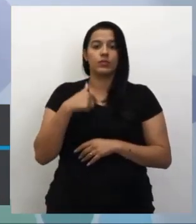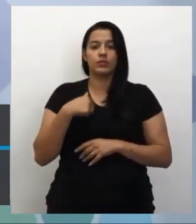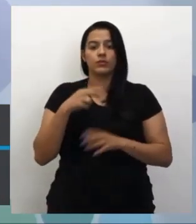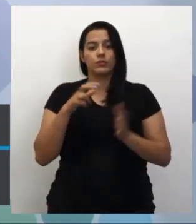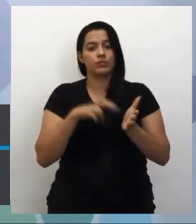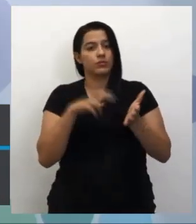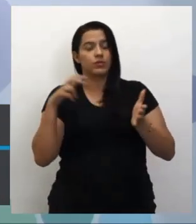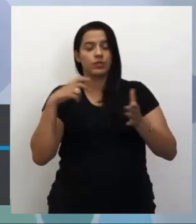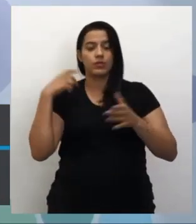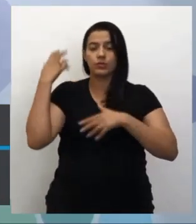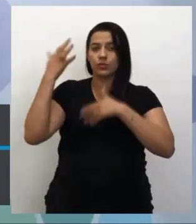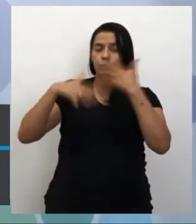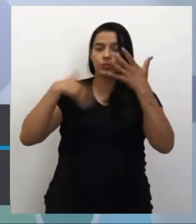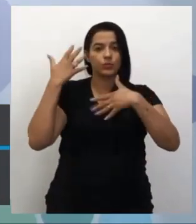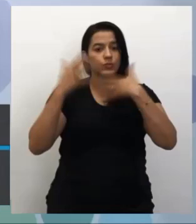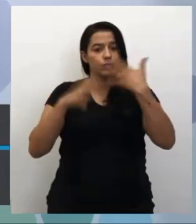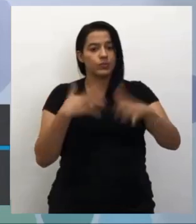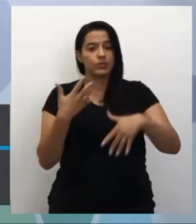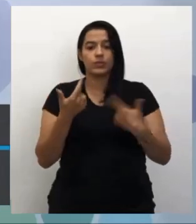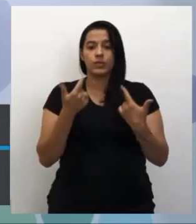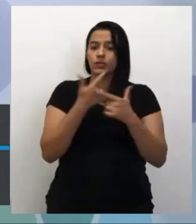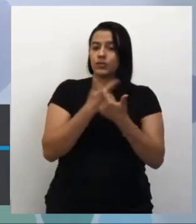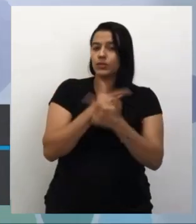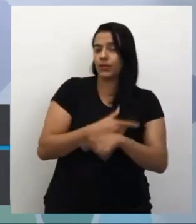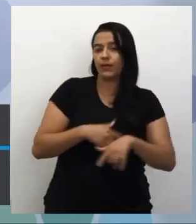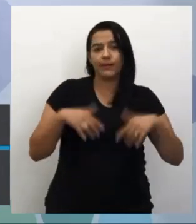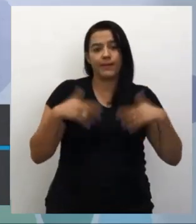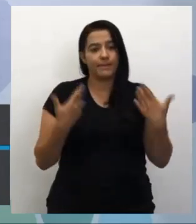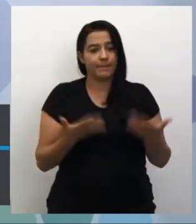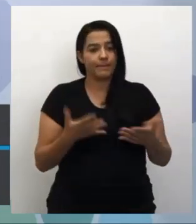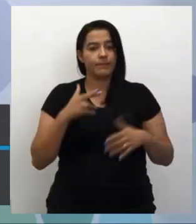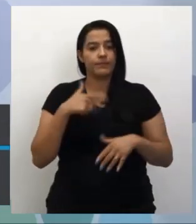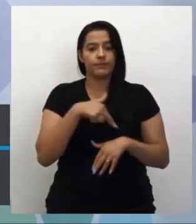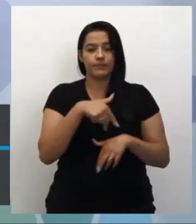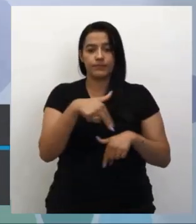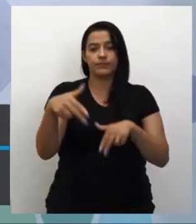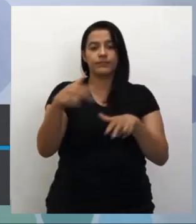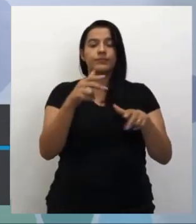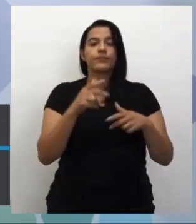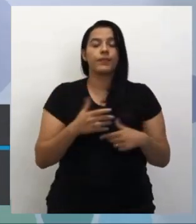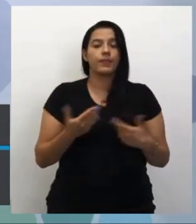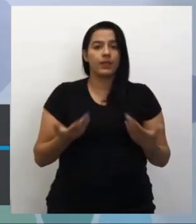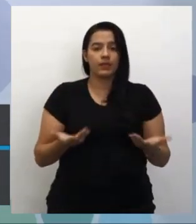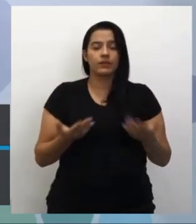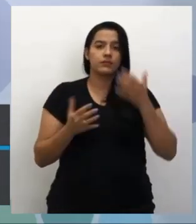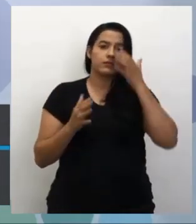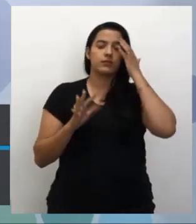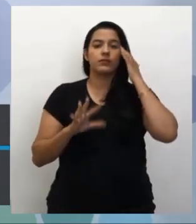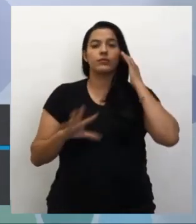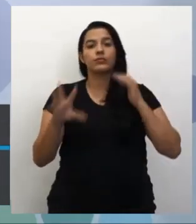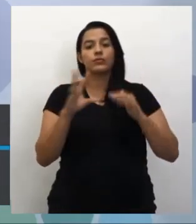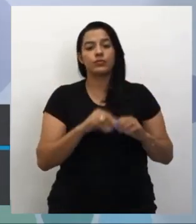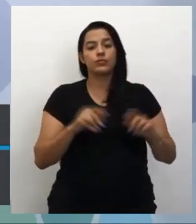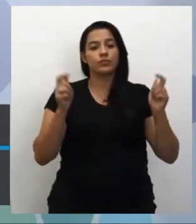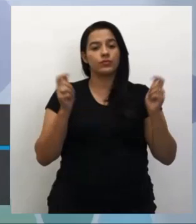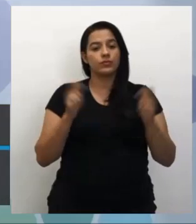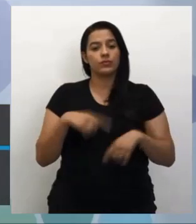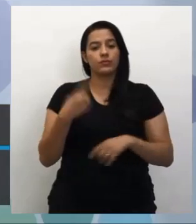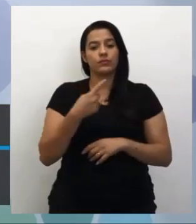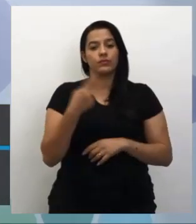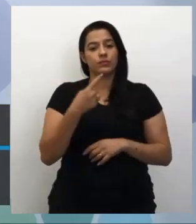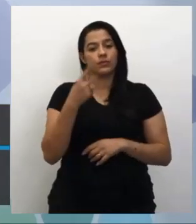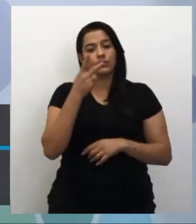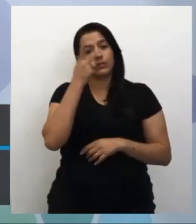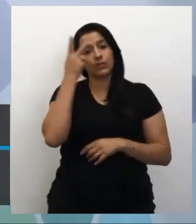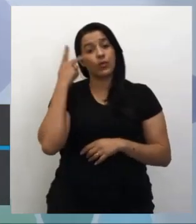sonhos confusos, né? E vi-me metamorfoseado em uma barata. Metamorfose é nada. Ou seja, eu posso contar em primeira pessoa, ou eu